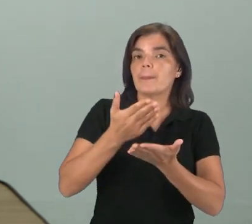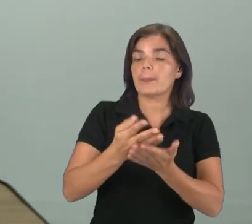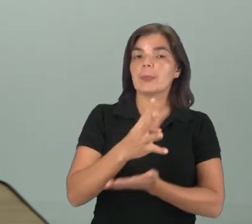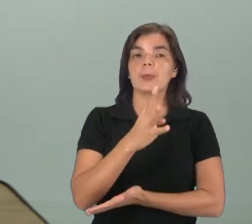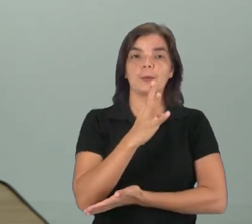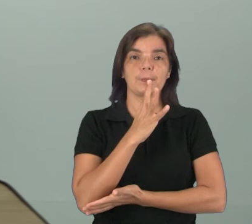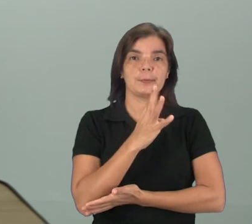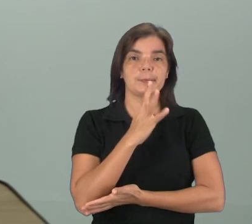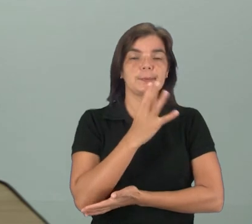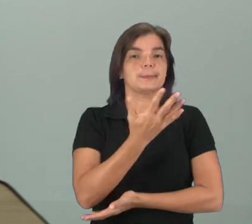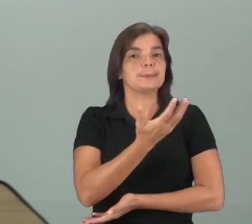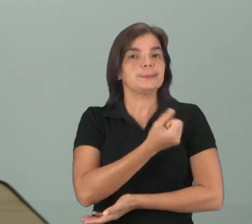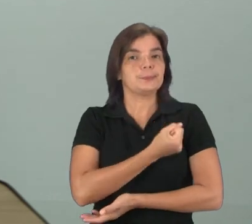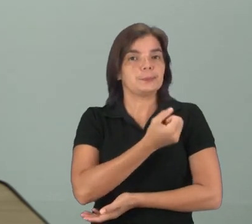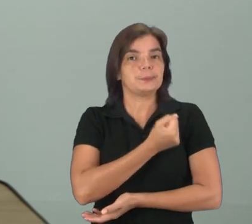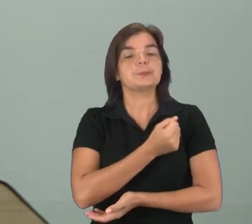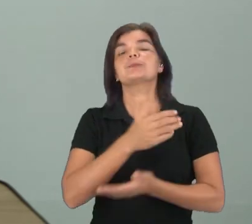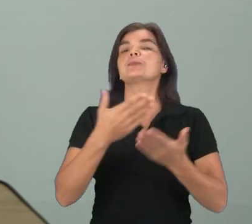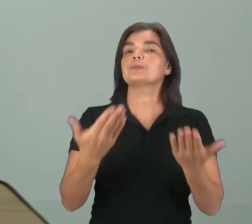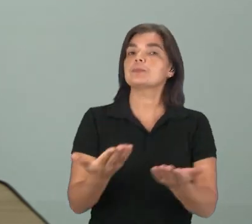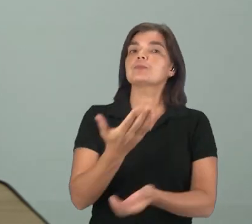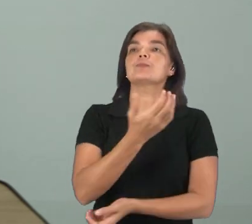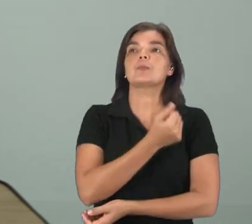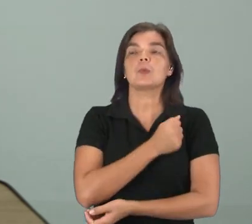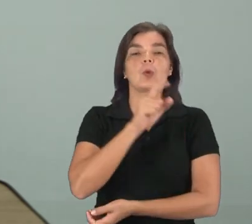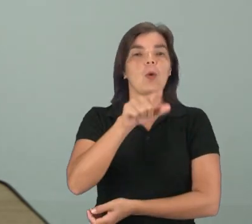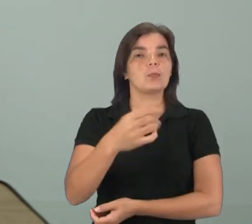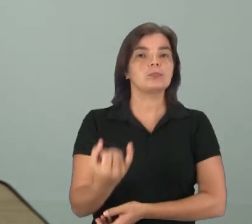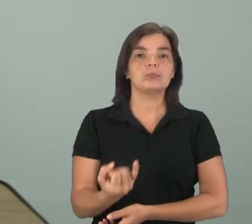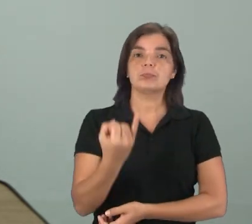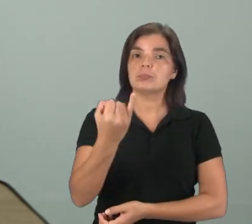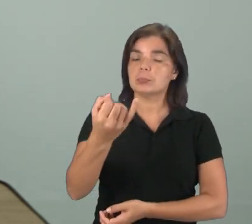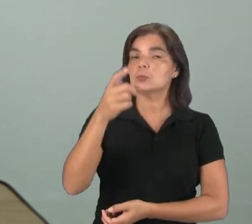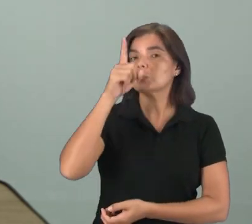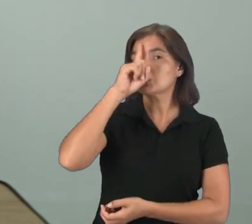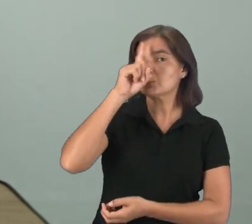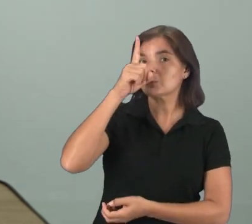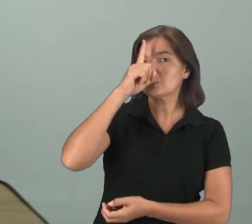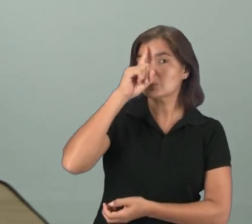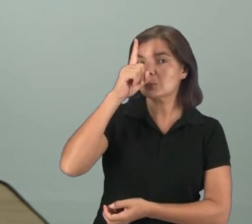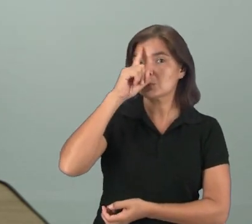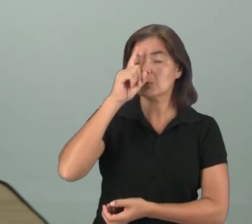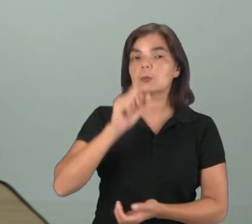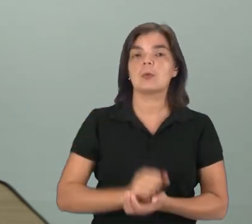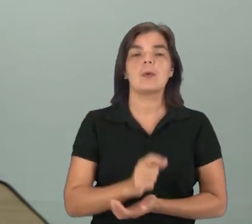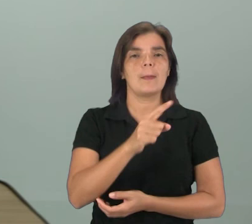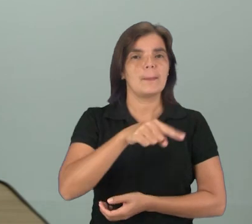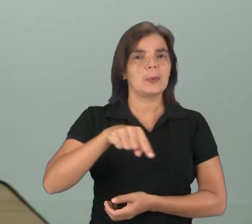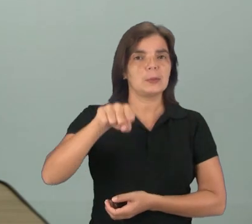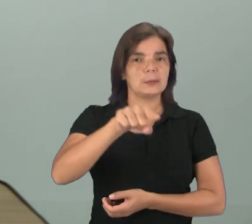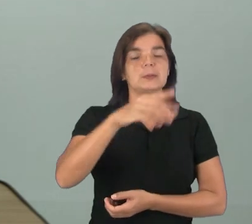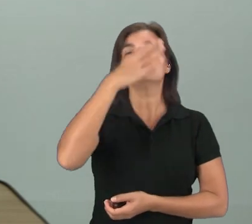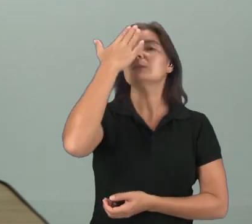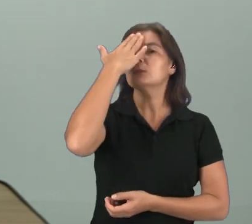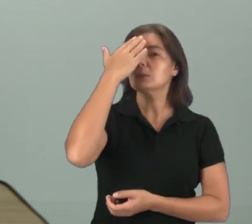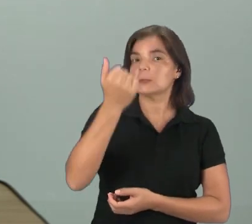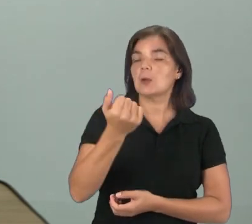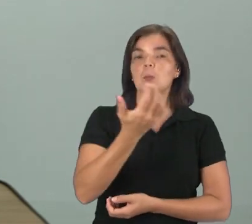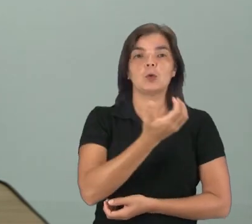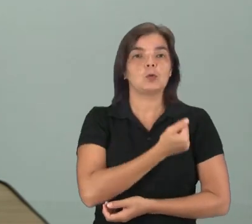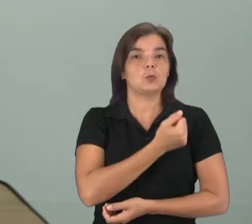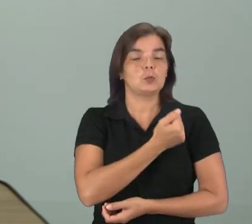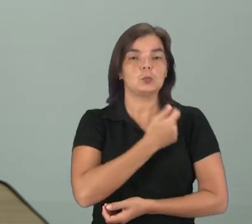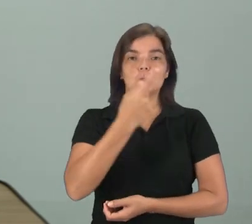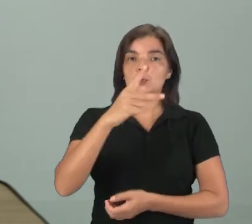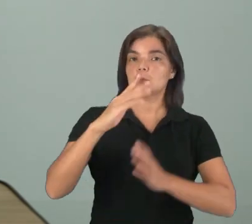do conhecimento dos números. Então, os números são muito importantes no nosso dia a dia, né? Para você saber o número da